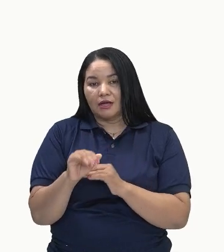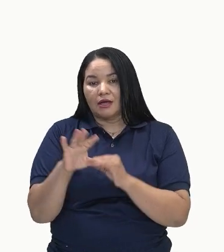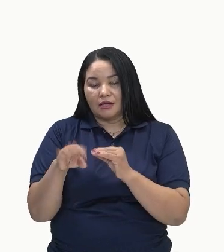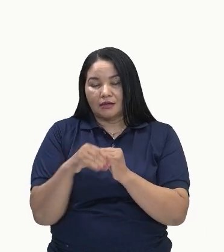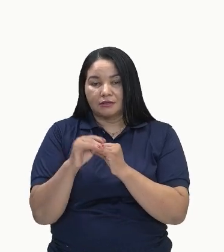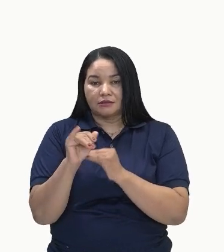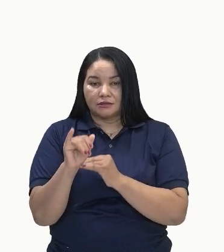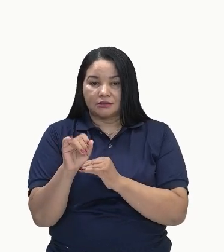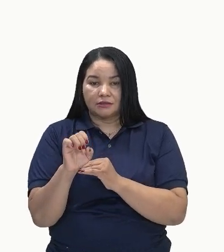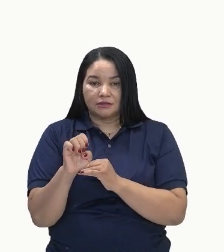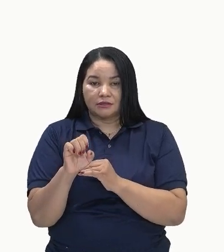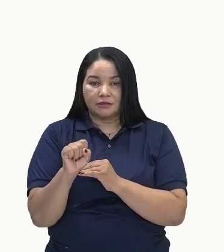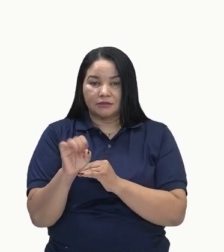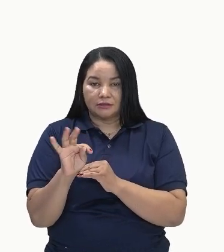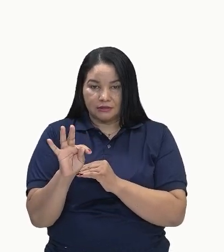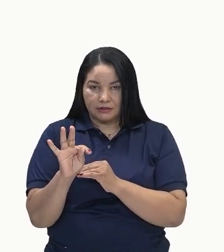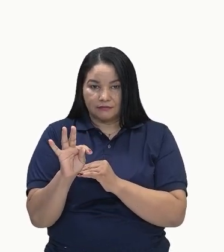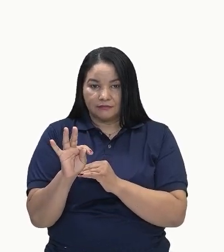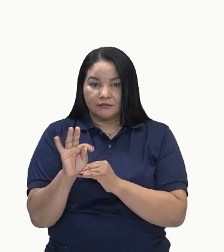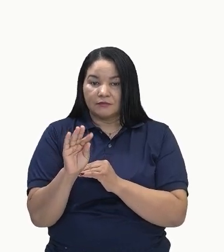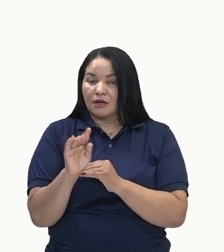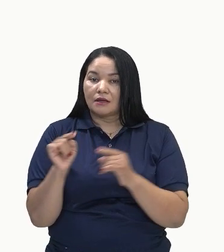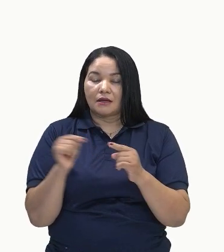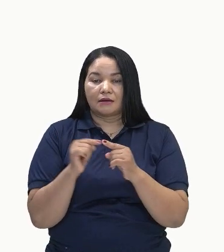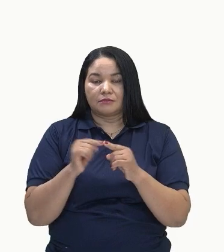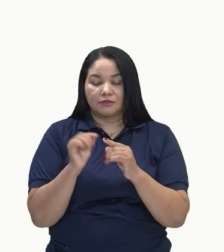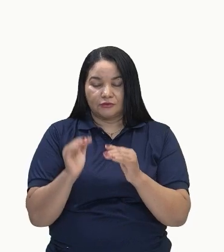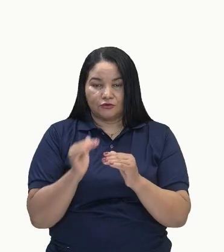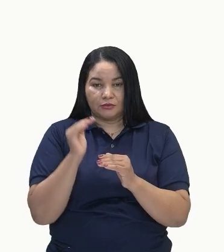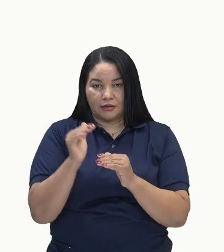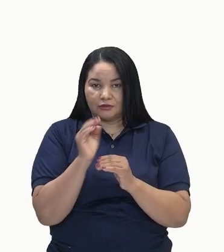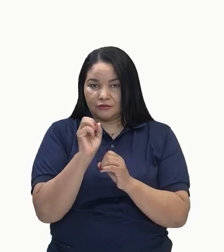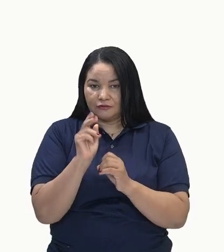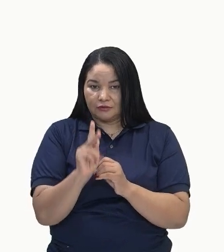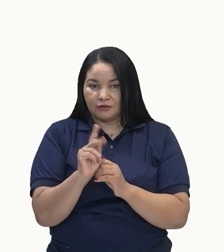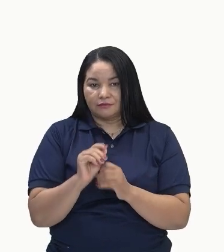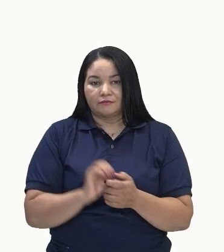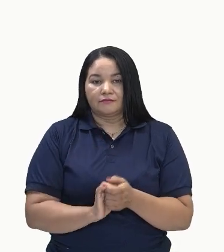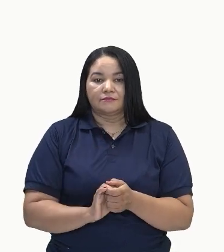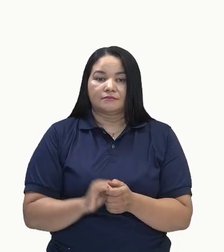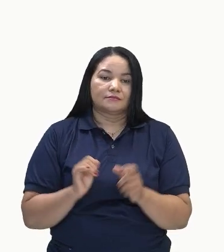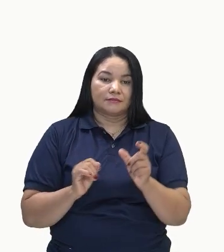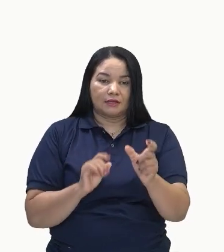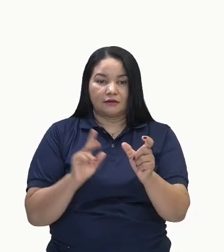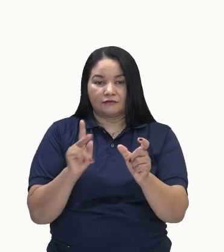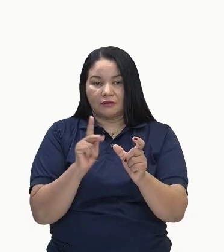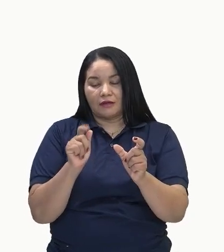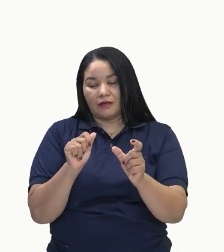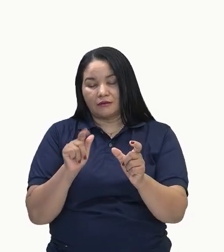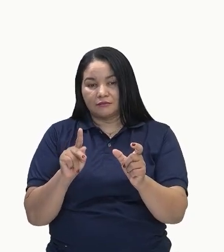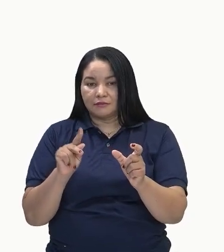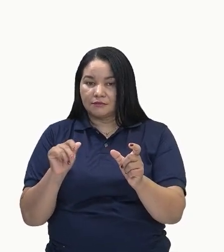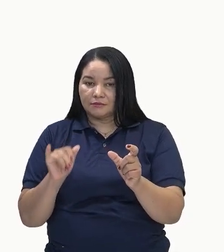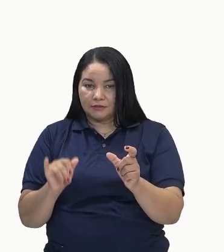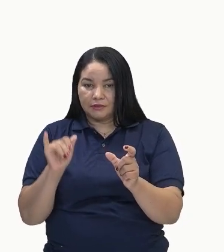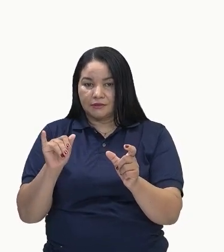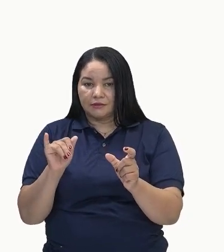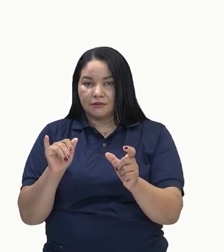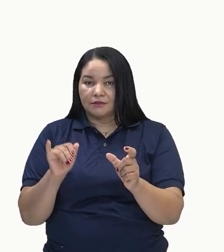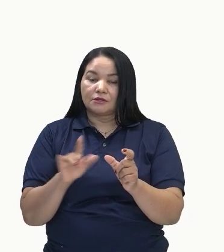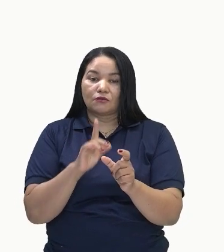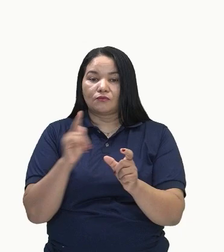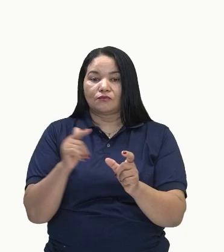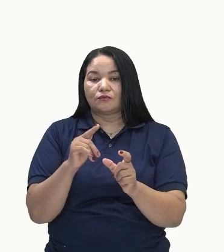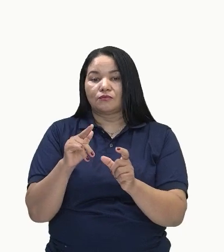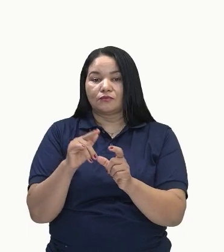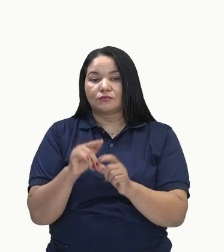colocando, então, esse adjetivo na sua forma superlativa. Qual é o caso de happy? Happy. The happiest seria,